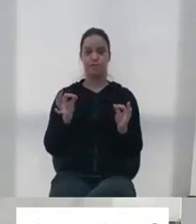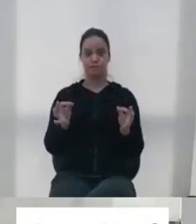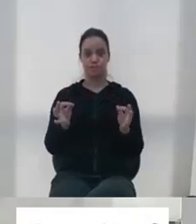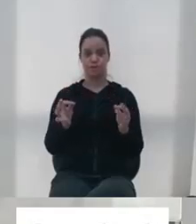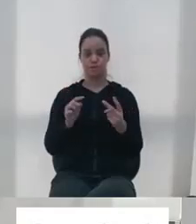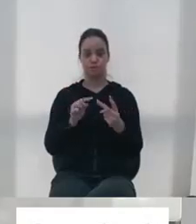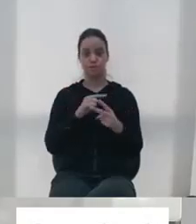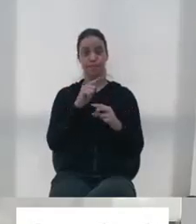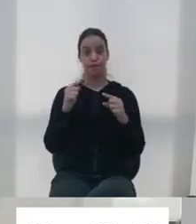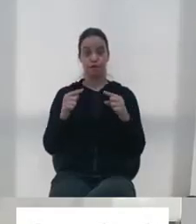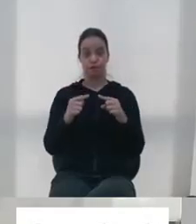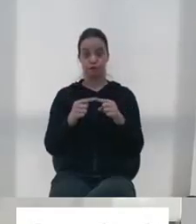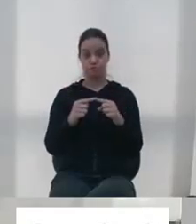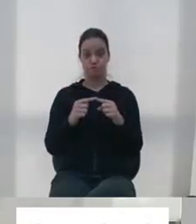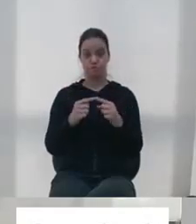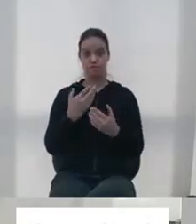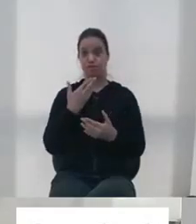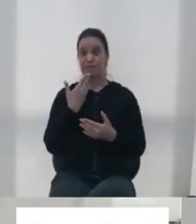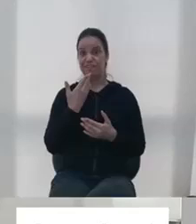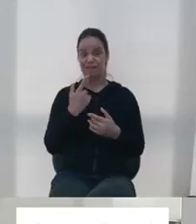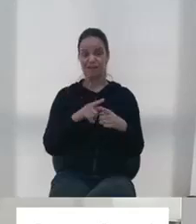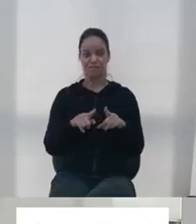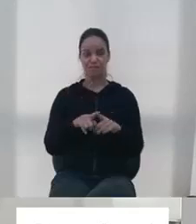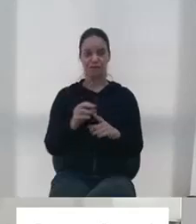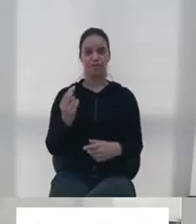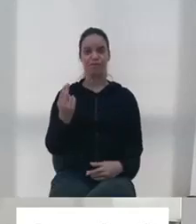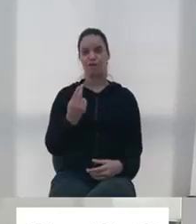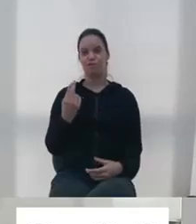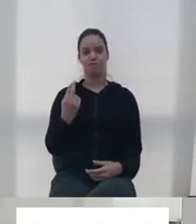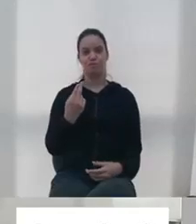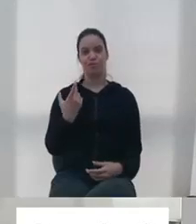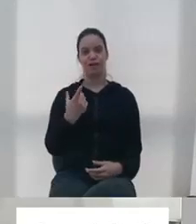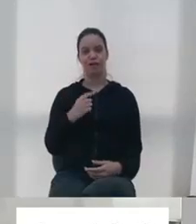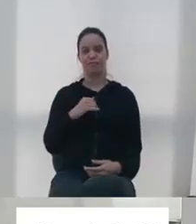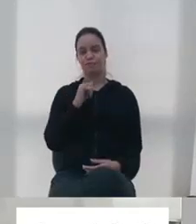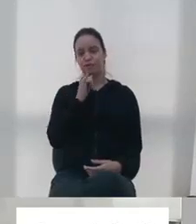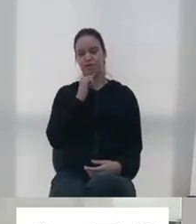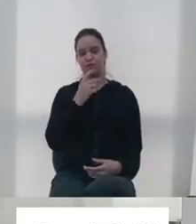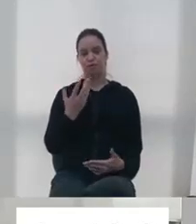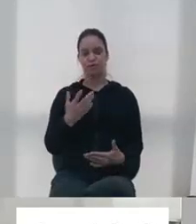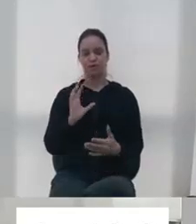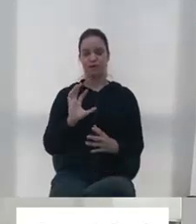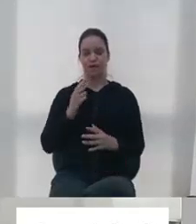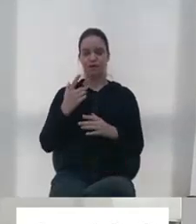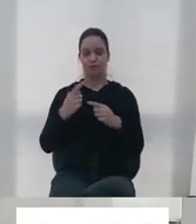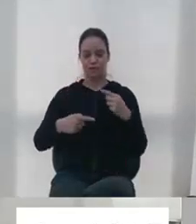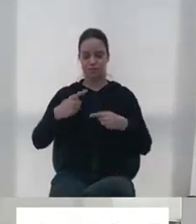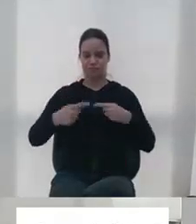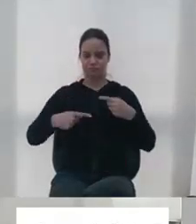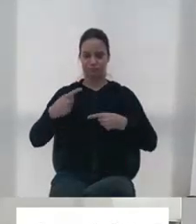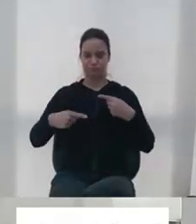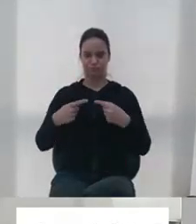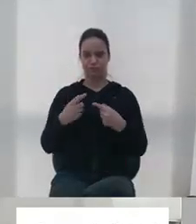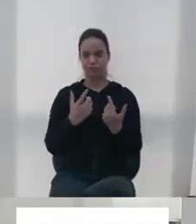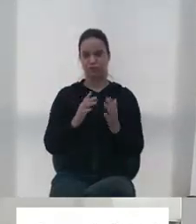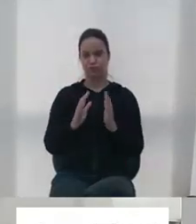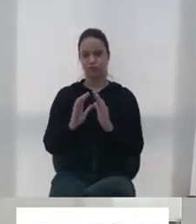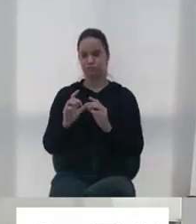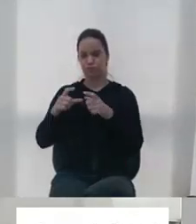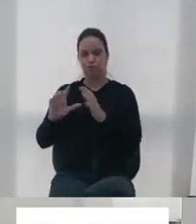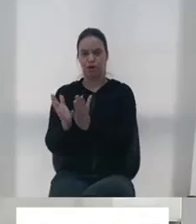objetivo e desburocratizado, né? Não dá para a gente fazer, quando tem um conflito coletivo, numa ocupação ou numa favela, por